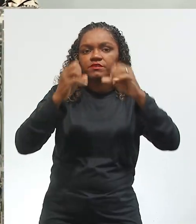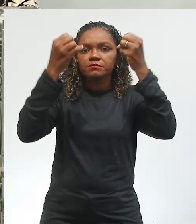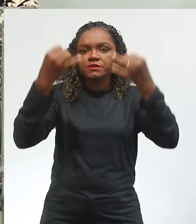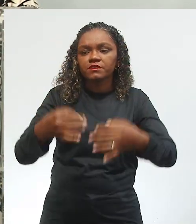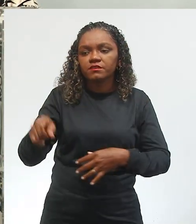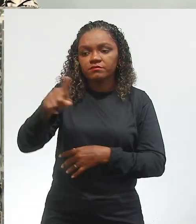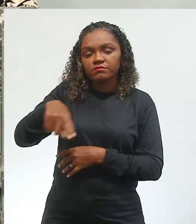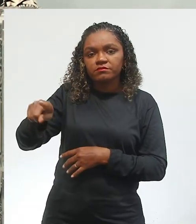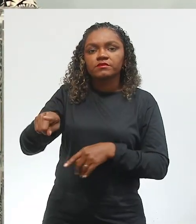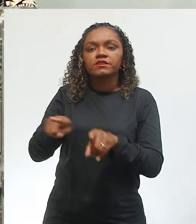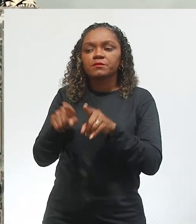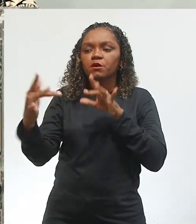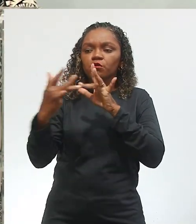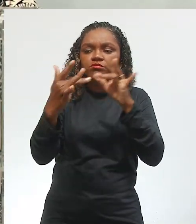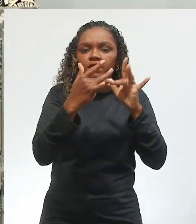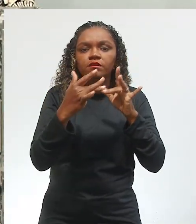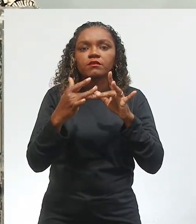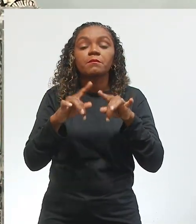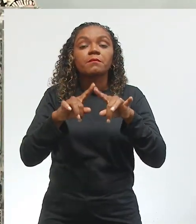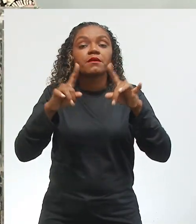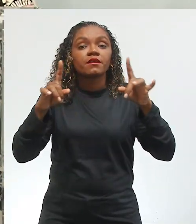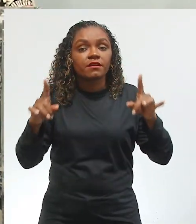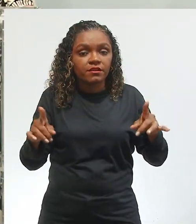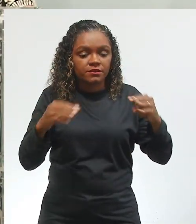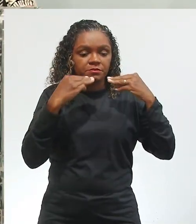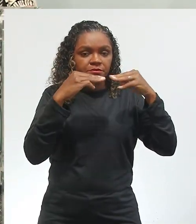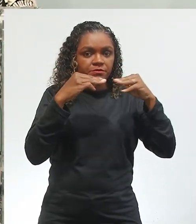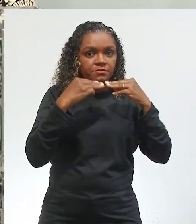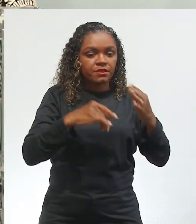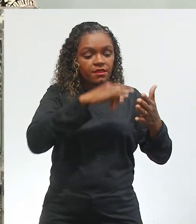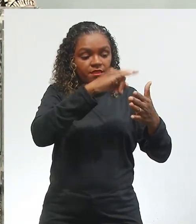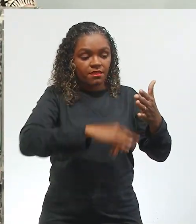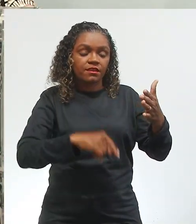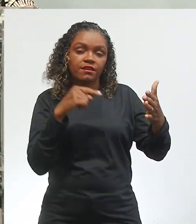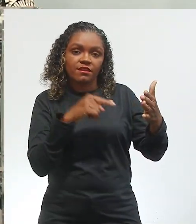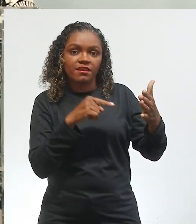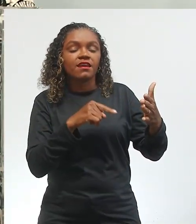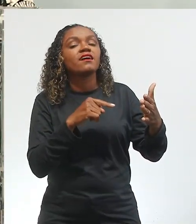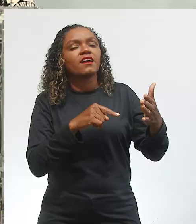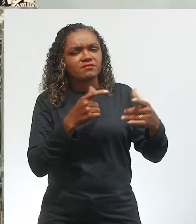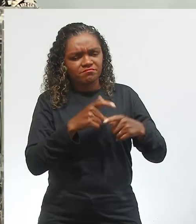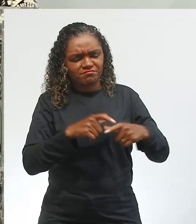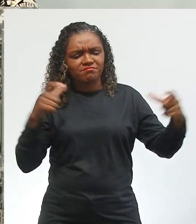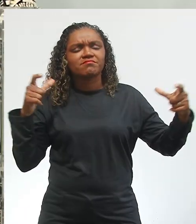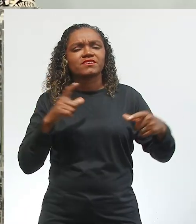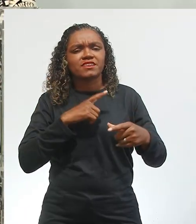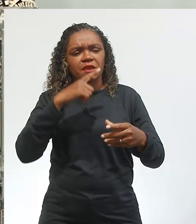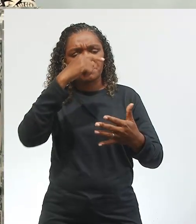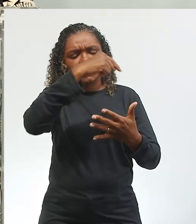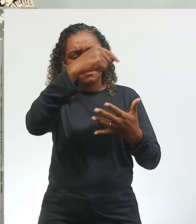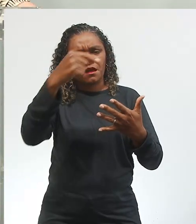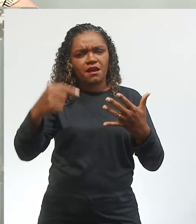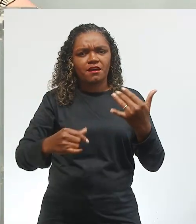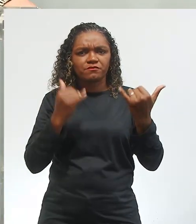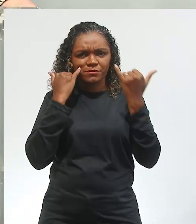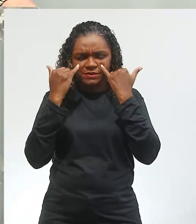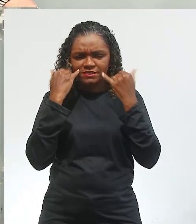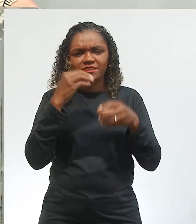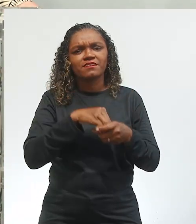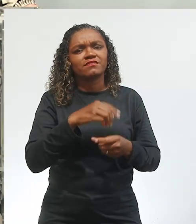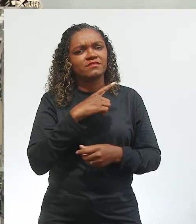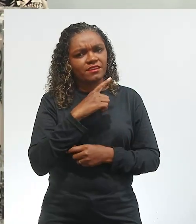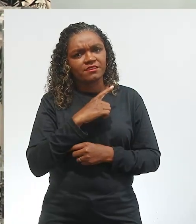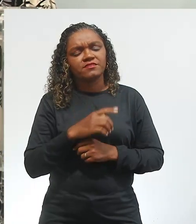a comunicação com o público, mas o marketing ele é um planejamento que ele é bem mais abrangente do